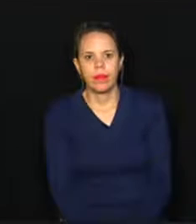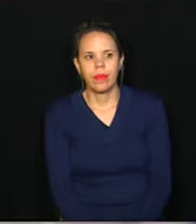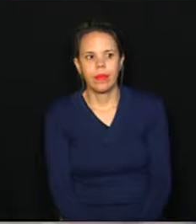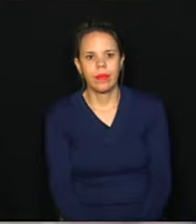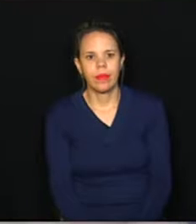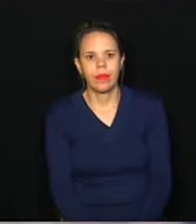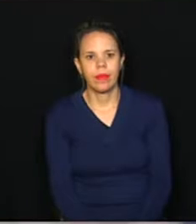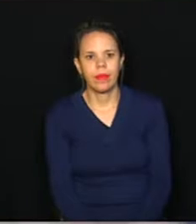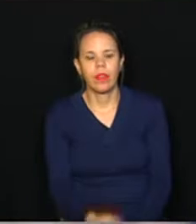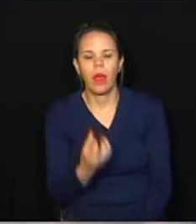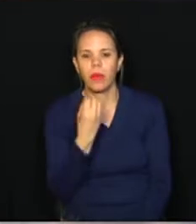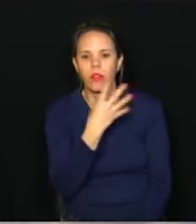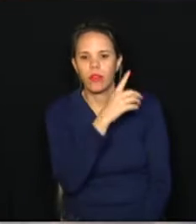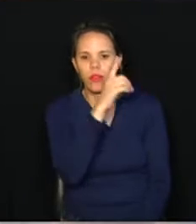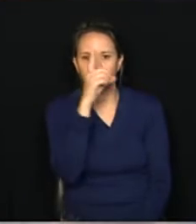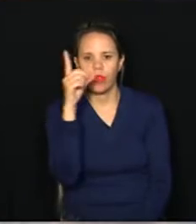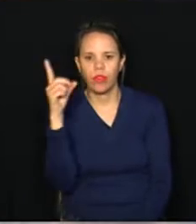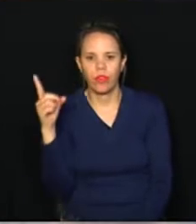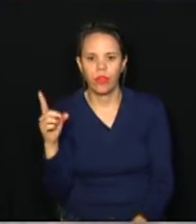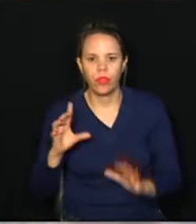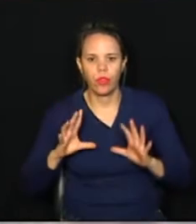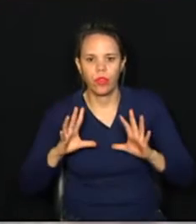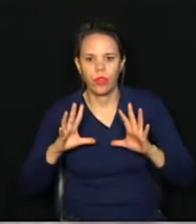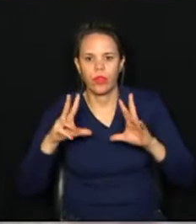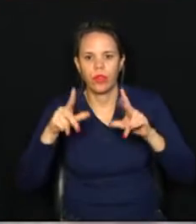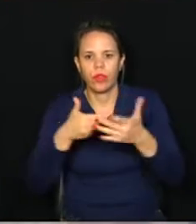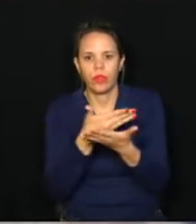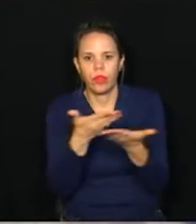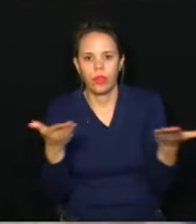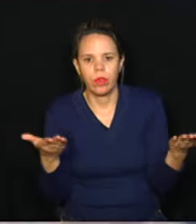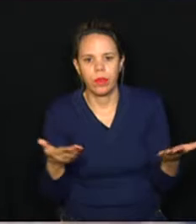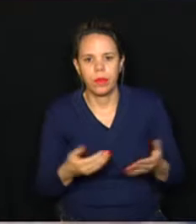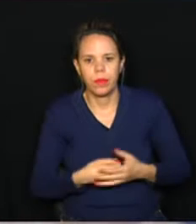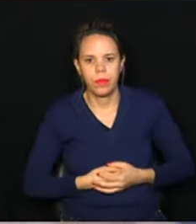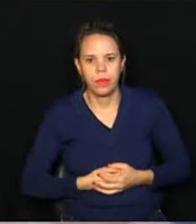Bom, gente, bom dia a todos, a todas.